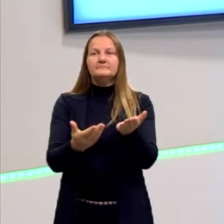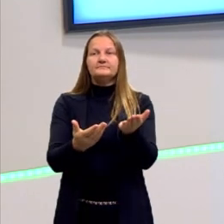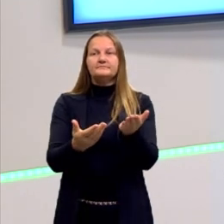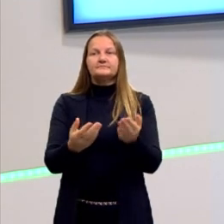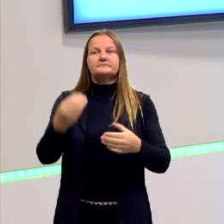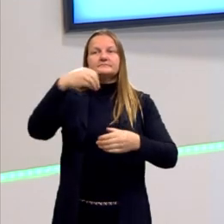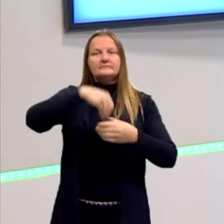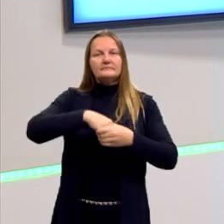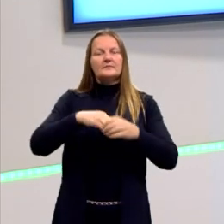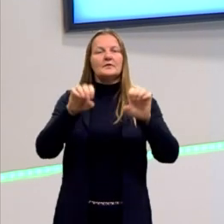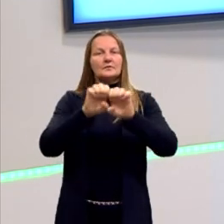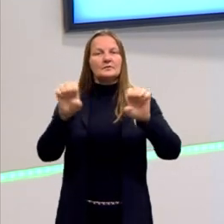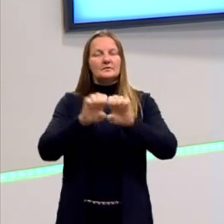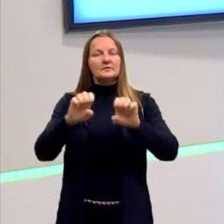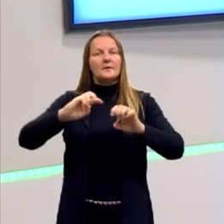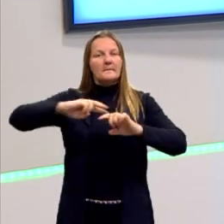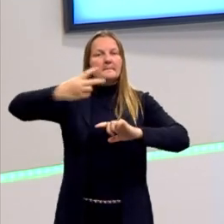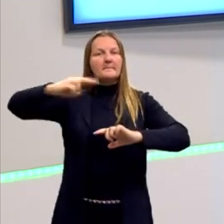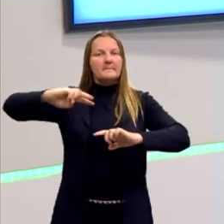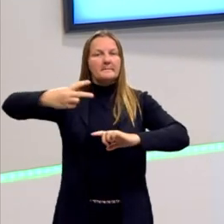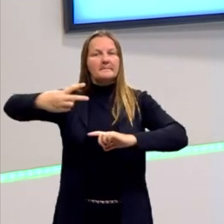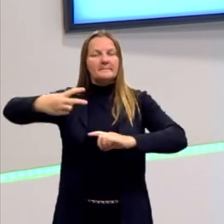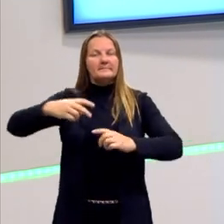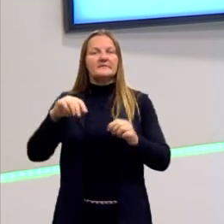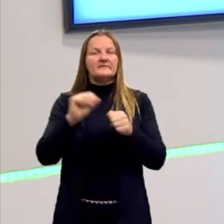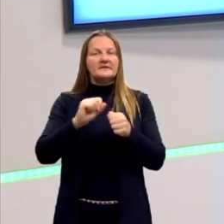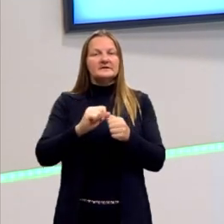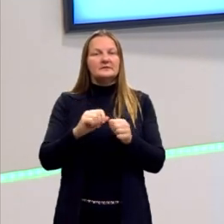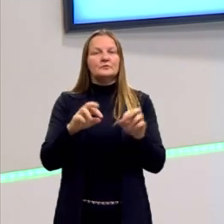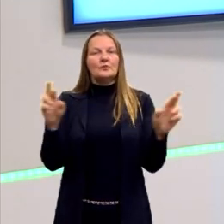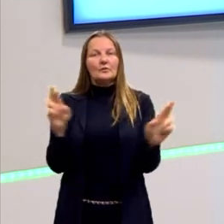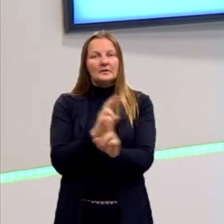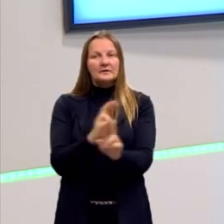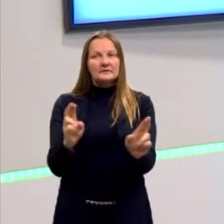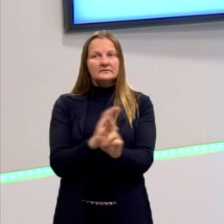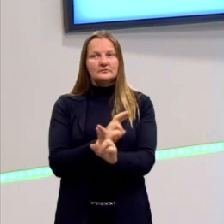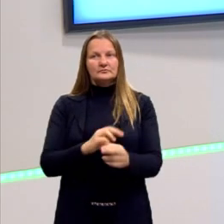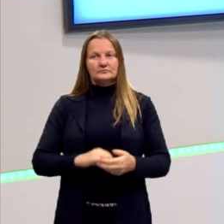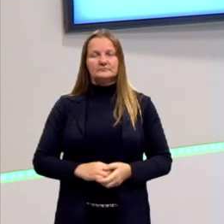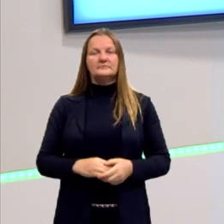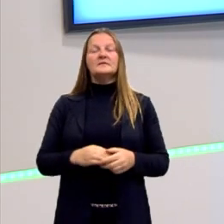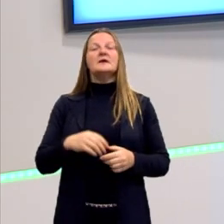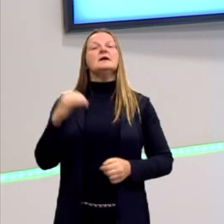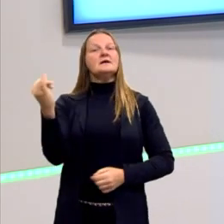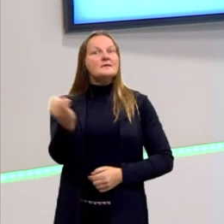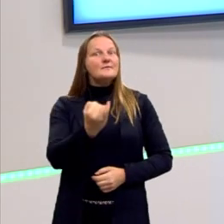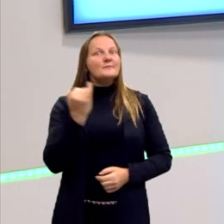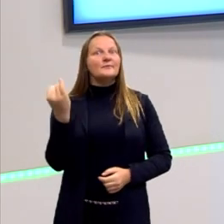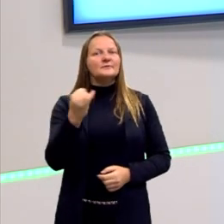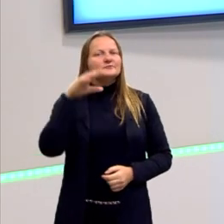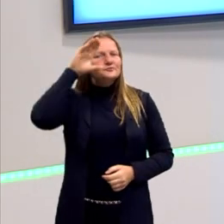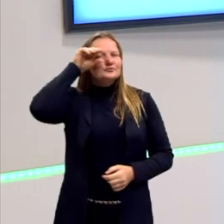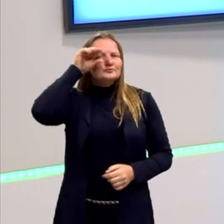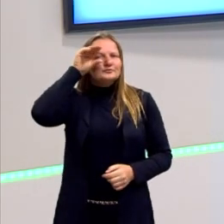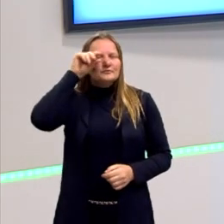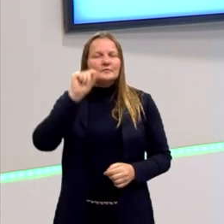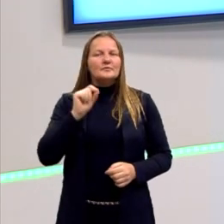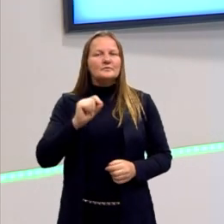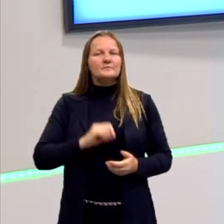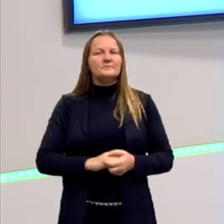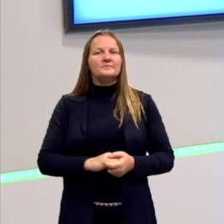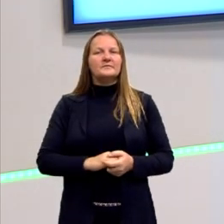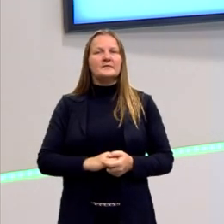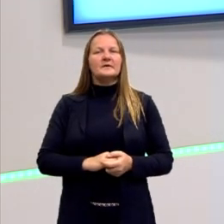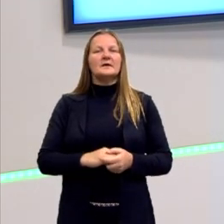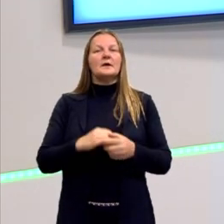para dentro das equações exponenciais fazendo essa relação tá é importante a gente observar então que